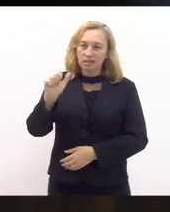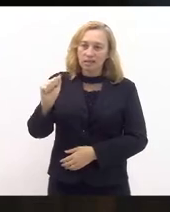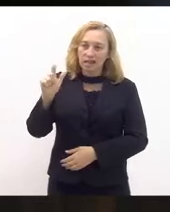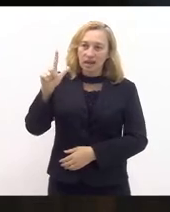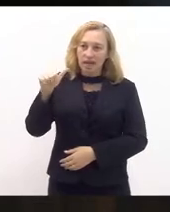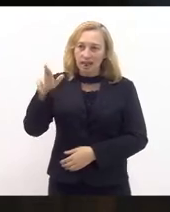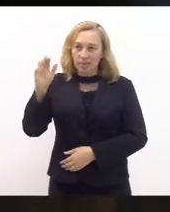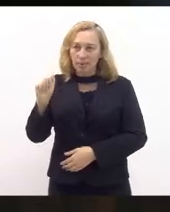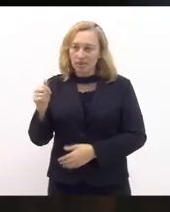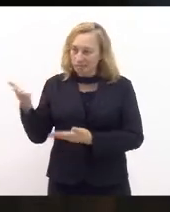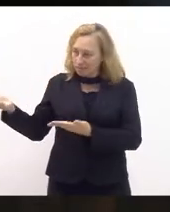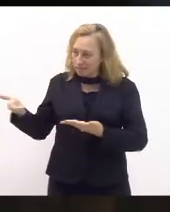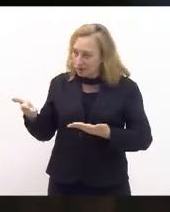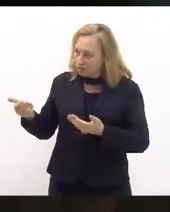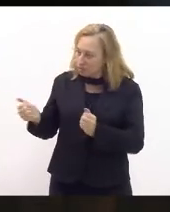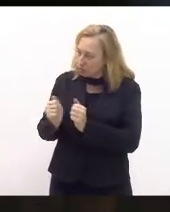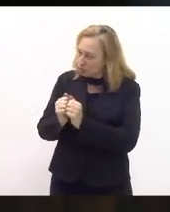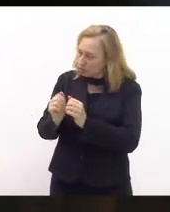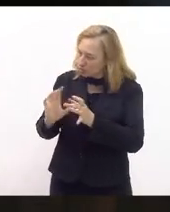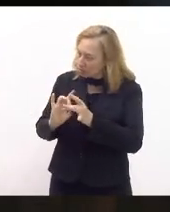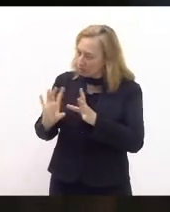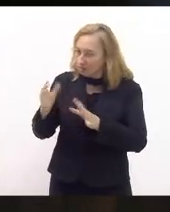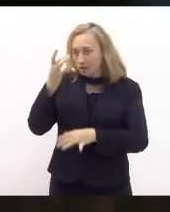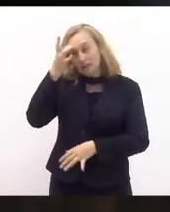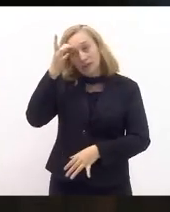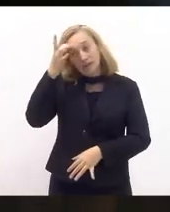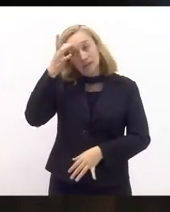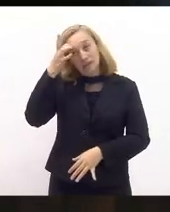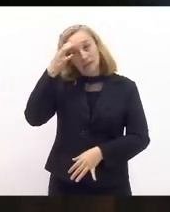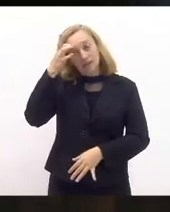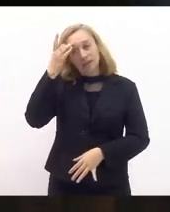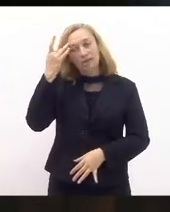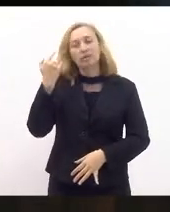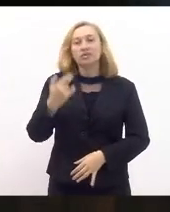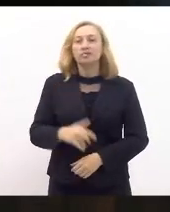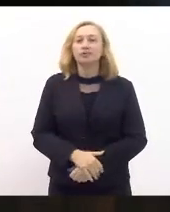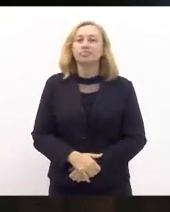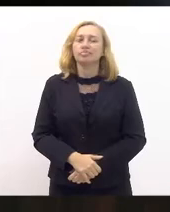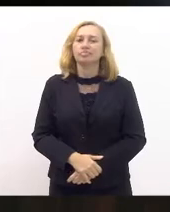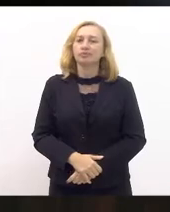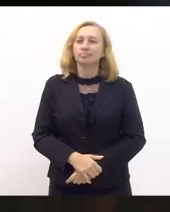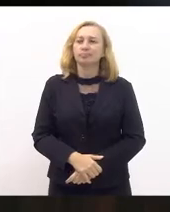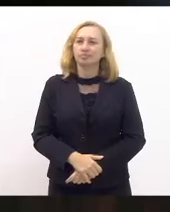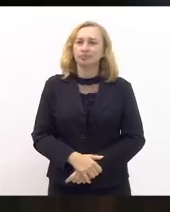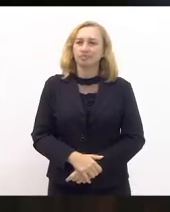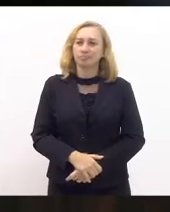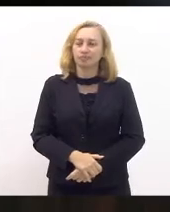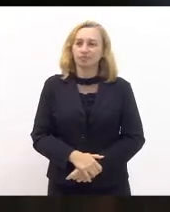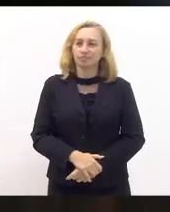Por favor, coronel, fique à vontade. É uma cadeira de honra aqui para Vossa Excelência.